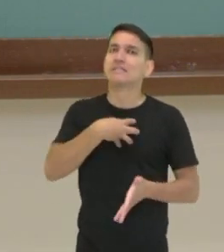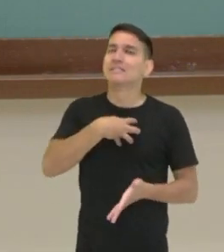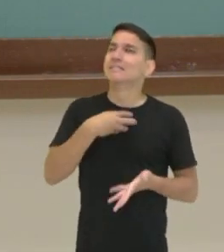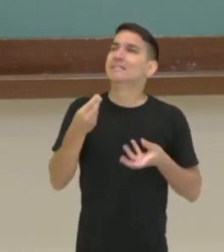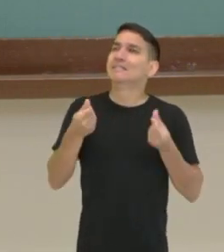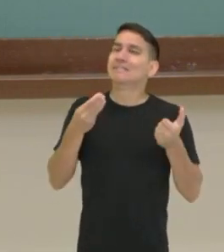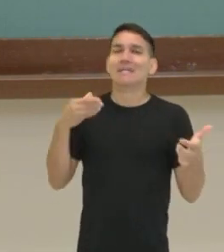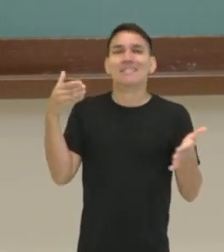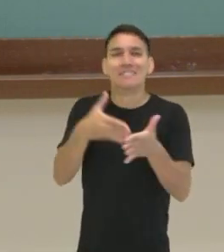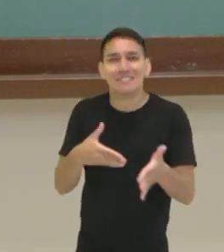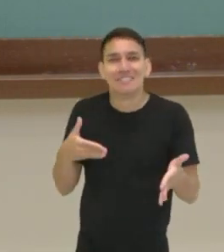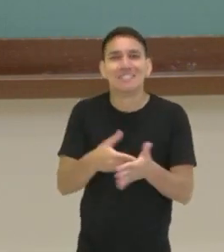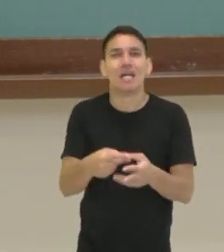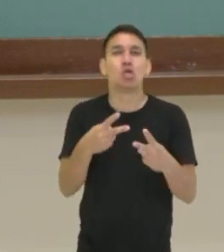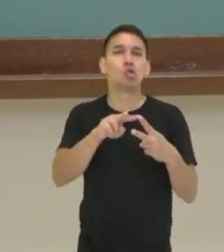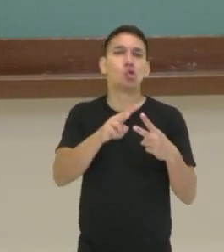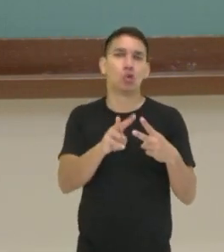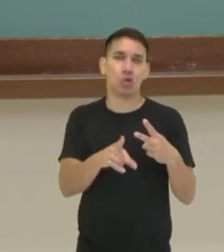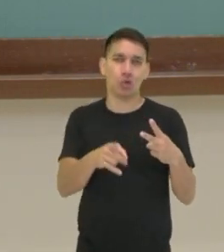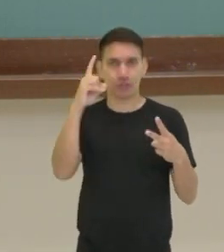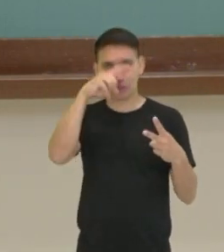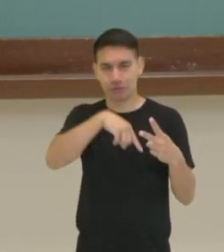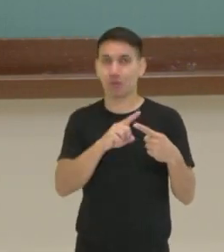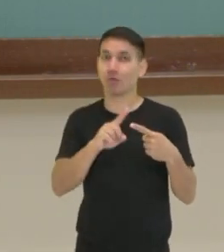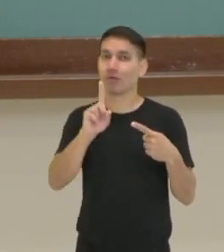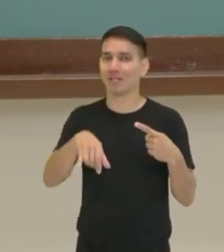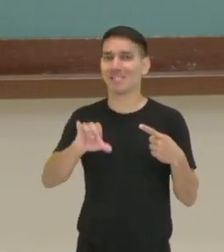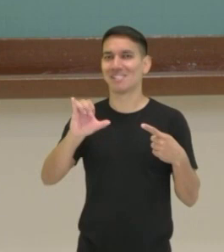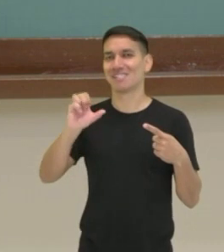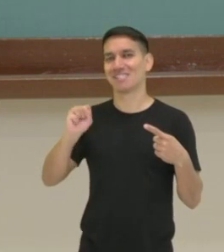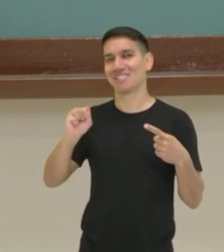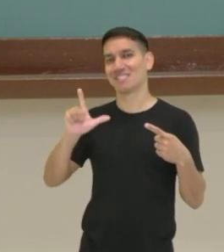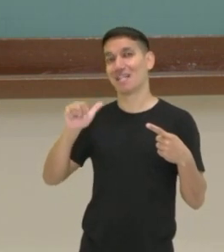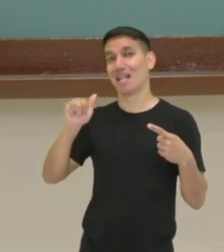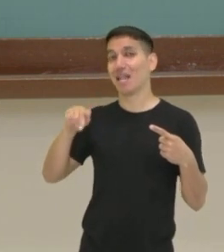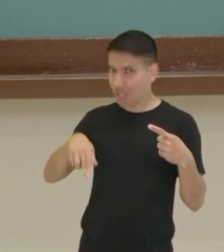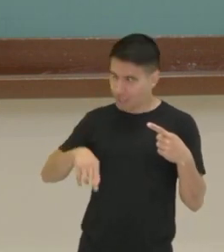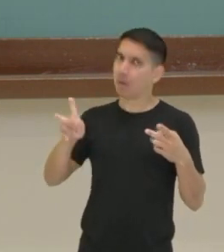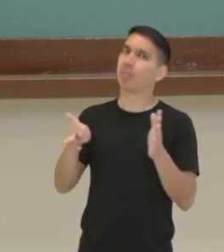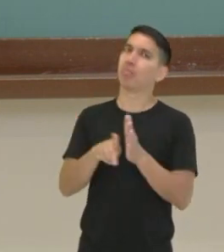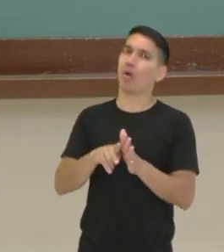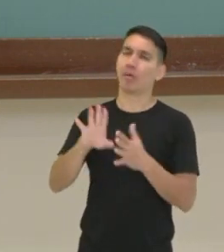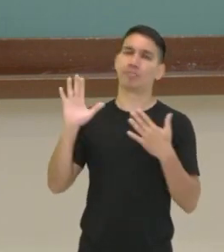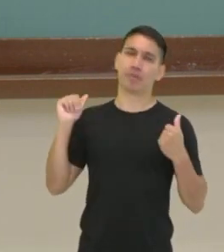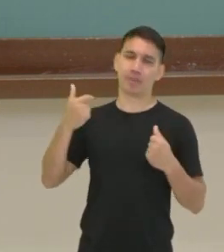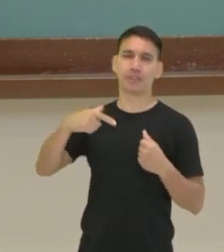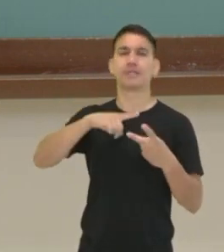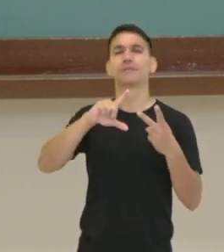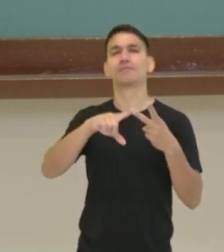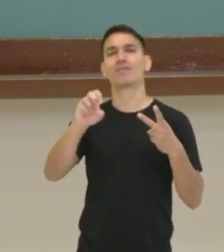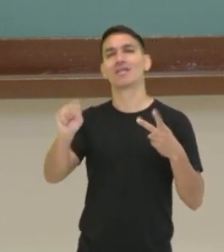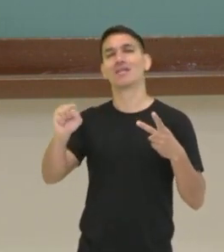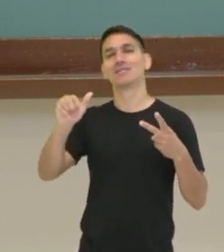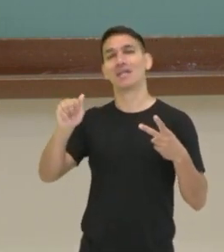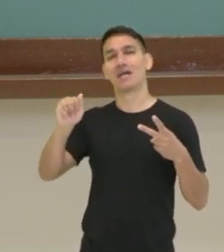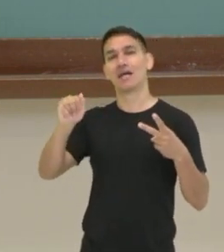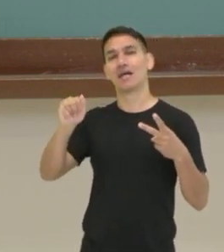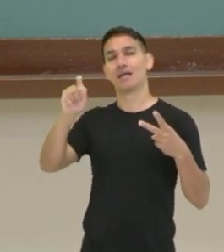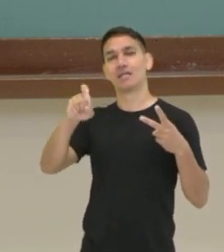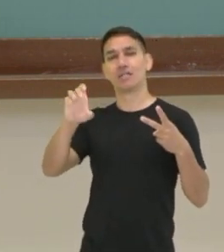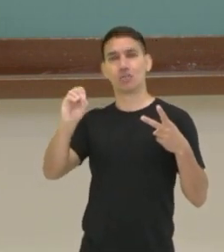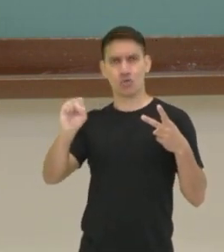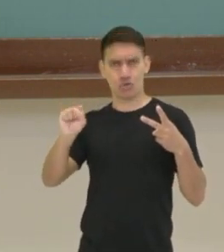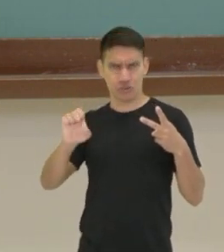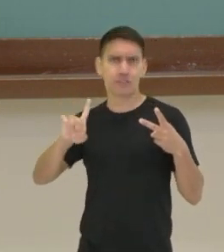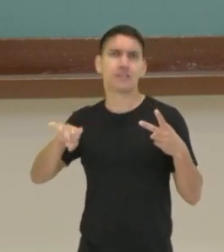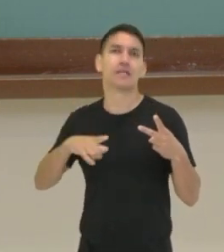eram as duas dificuldades que ele tinha. O islamismo, que estava presente na Espanha na época, e nós tínhamos os saxões. Parte dos saxões